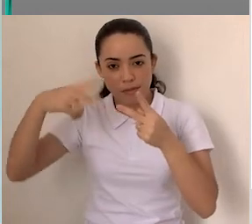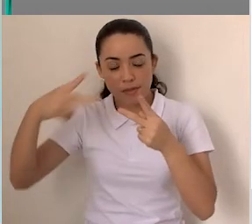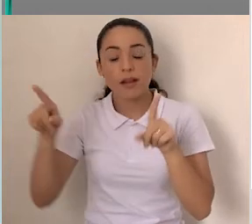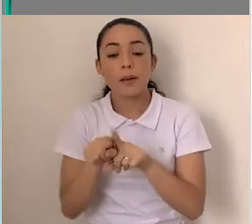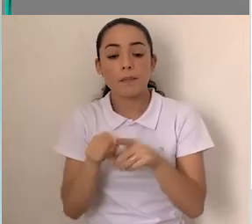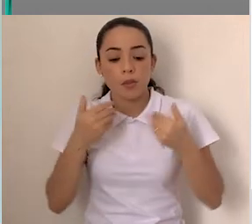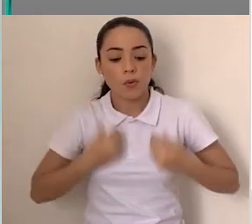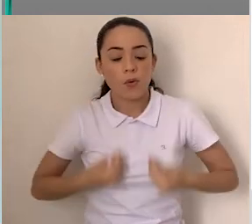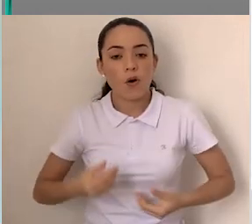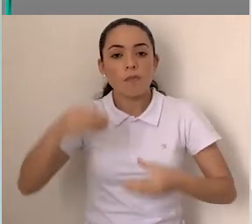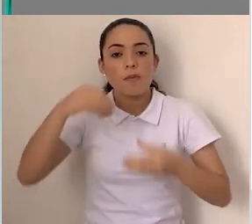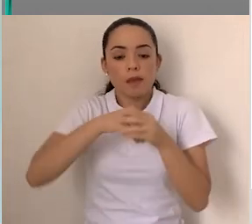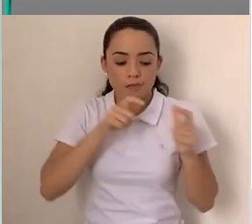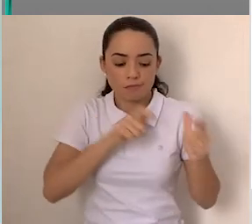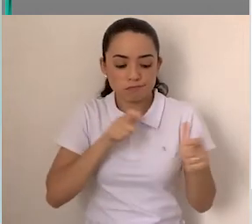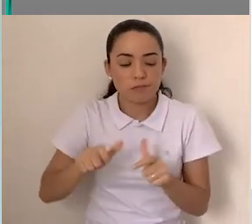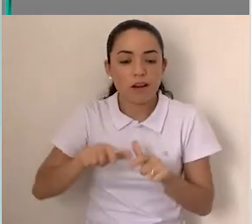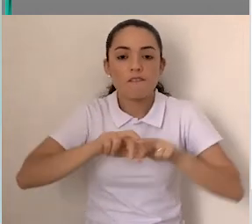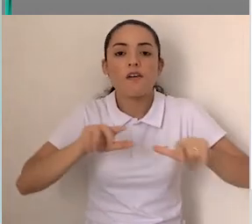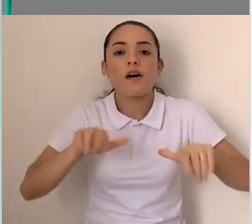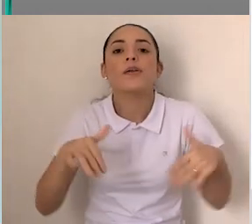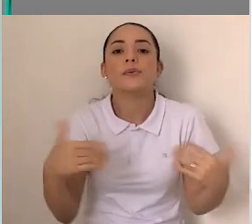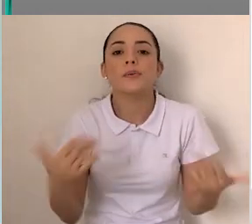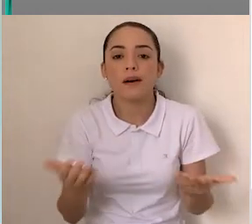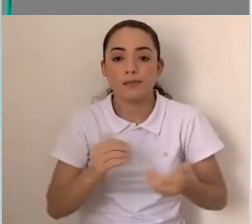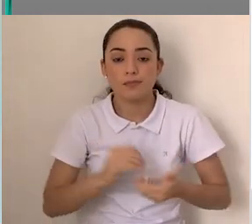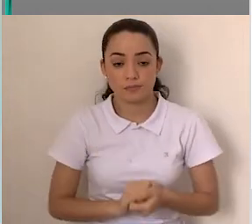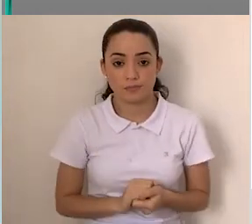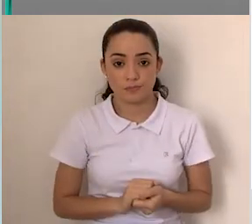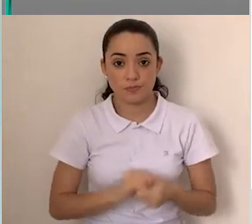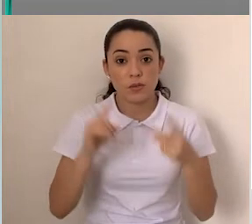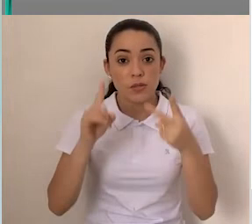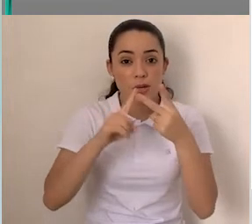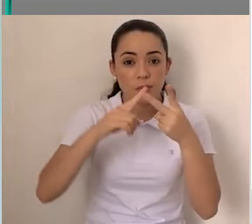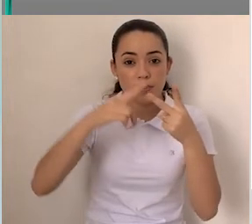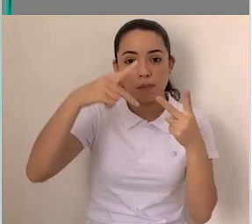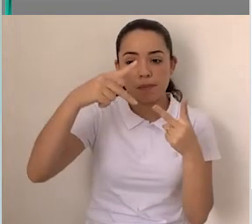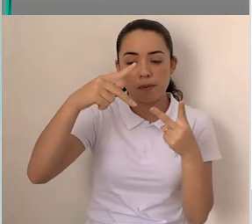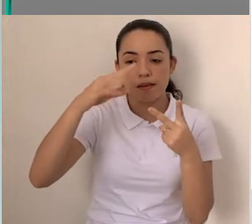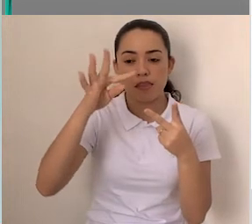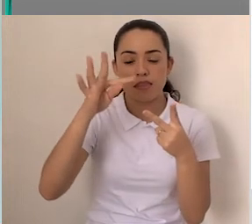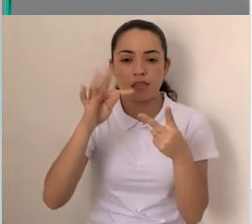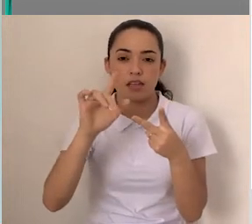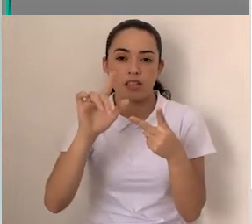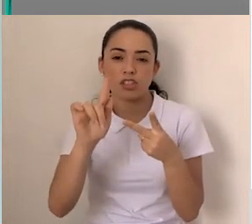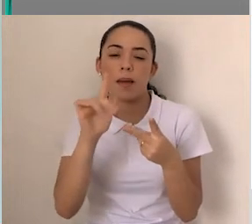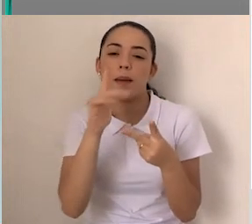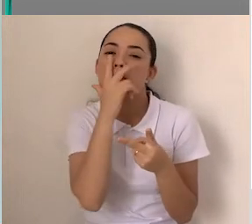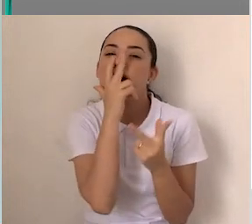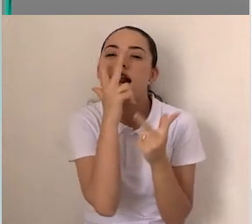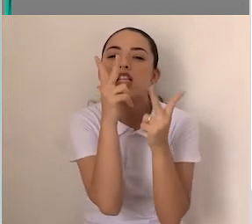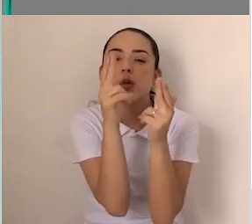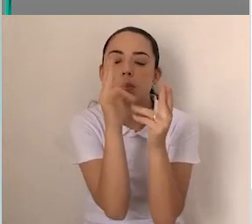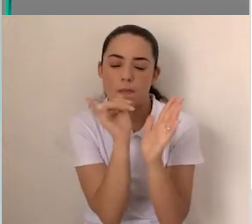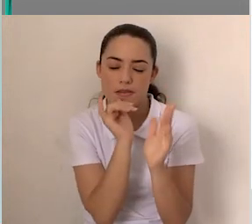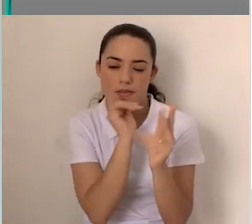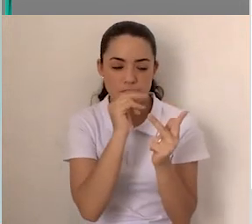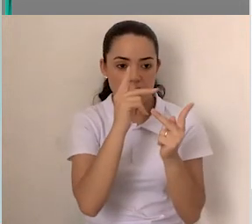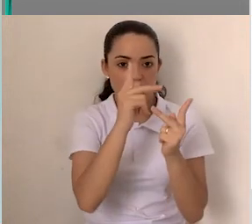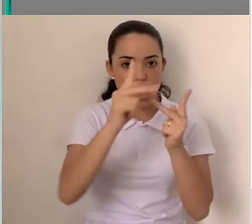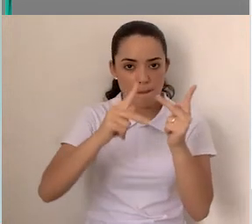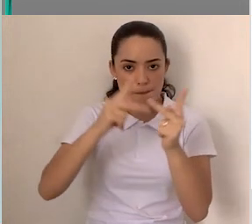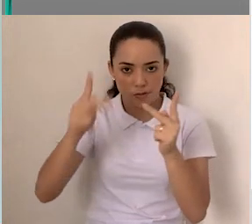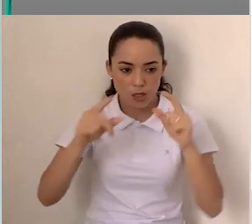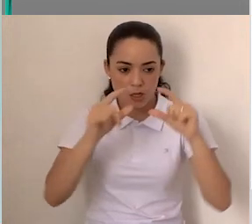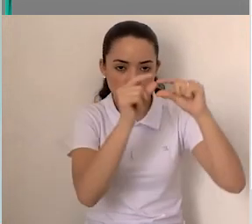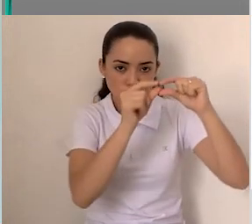de ligação com as proteínas e a localização no corpo. Os proteoglicanos orientam-se como cerdas de